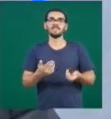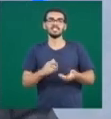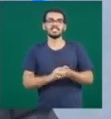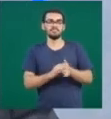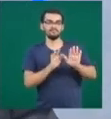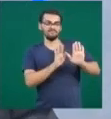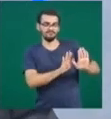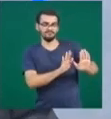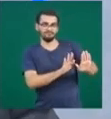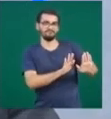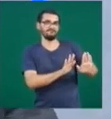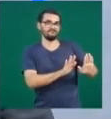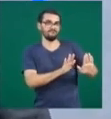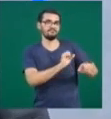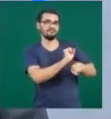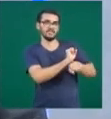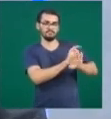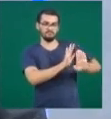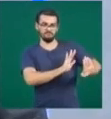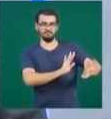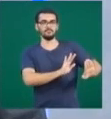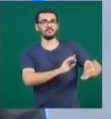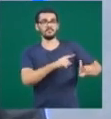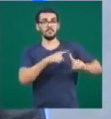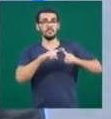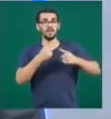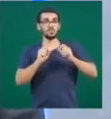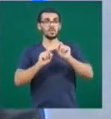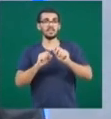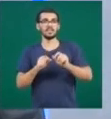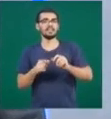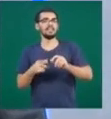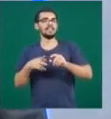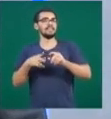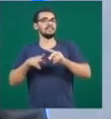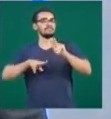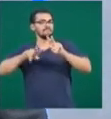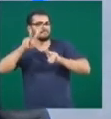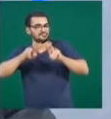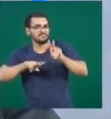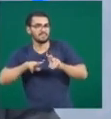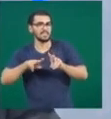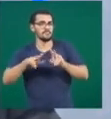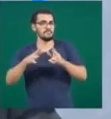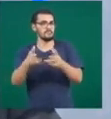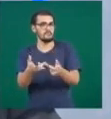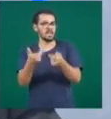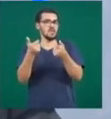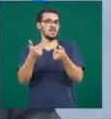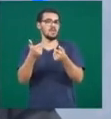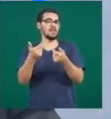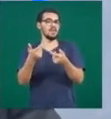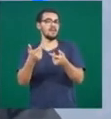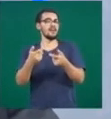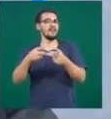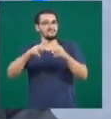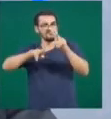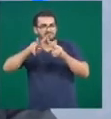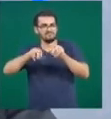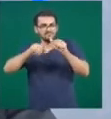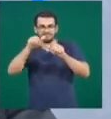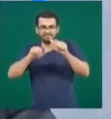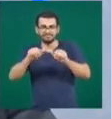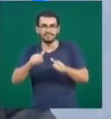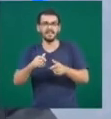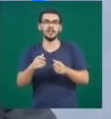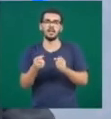sempre em segundo plano. Mas as modificações, as atualizações são sempre bem-vindas. Então,